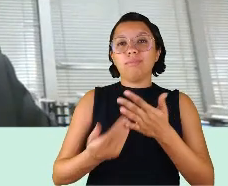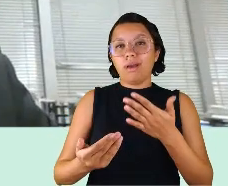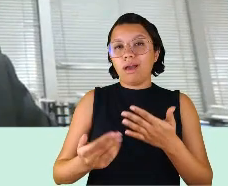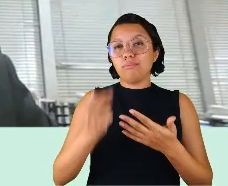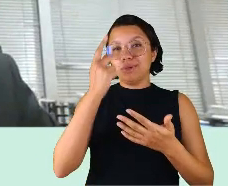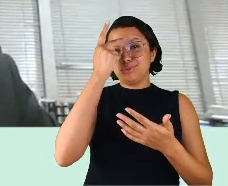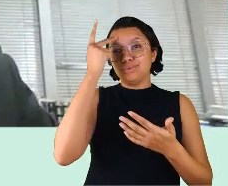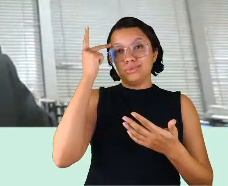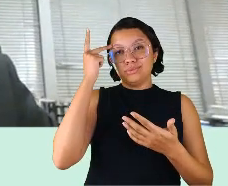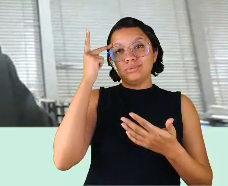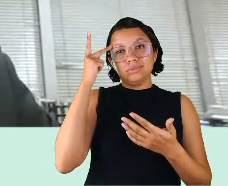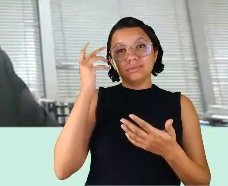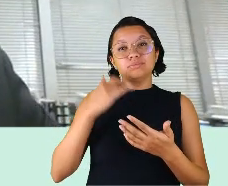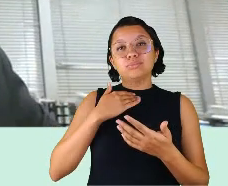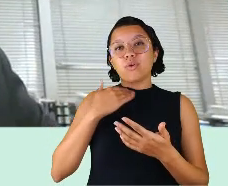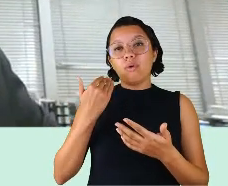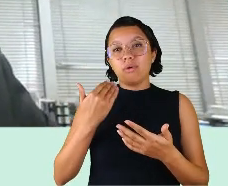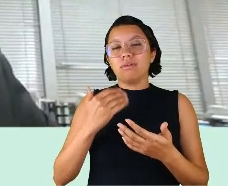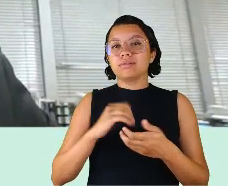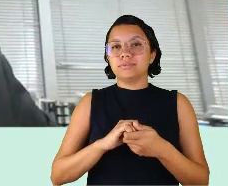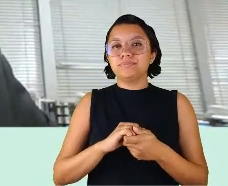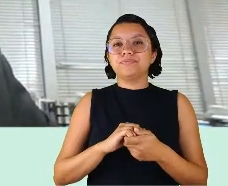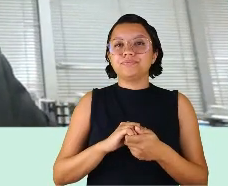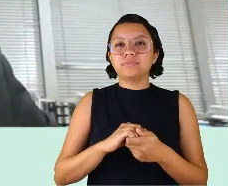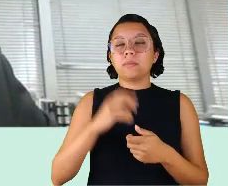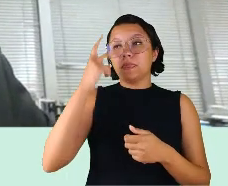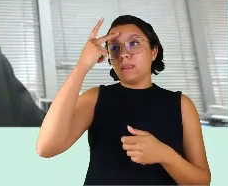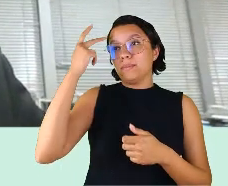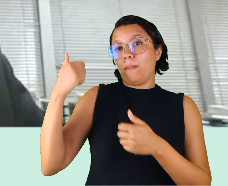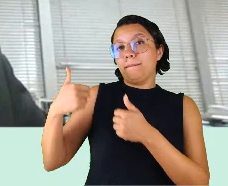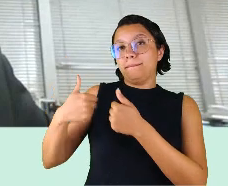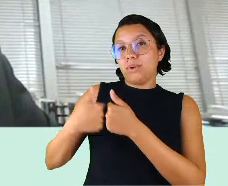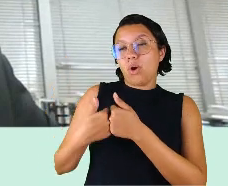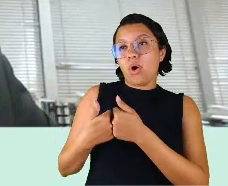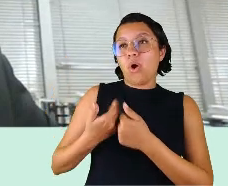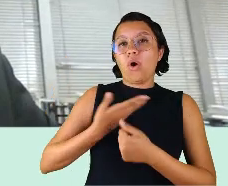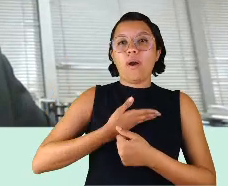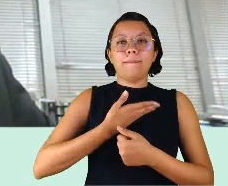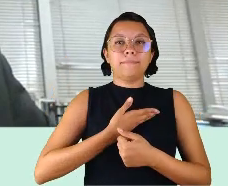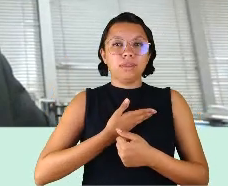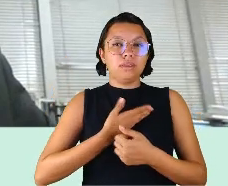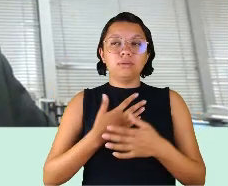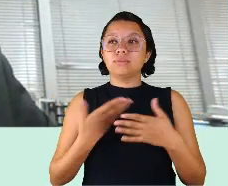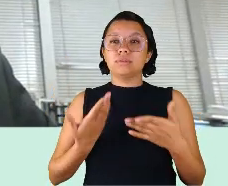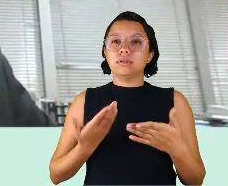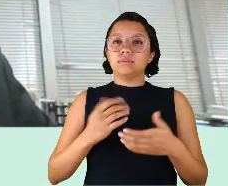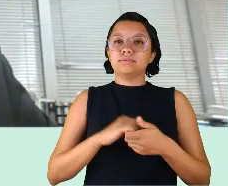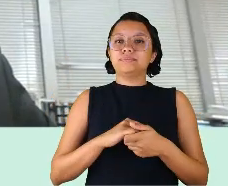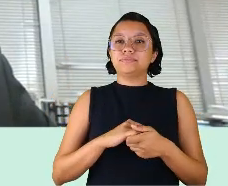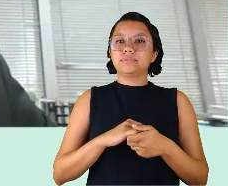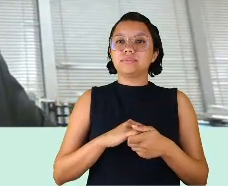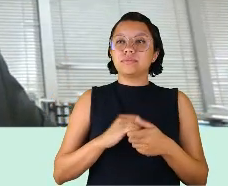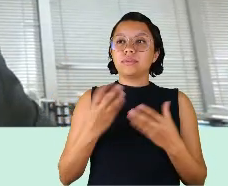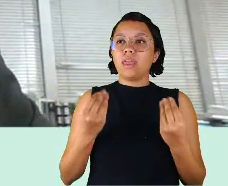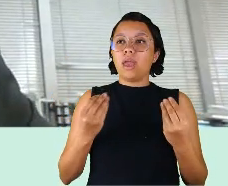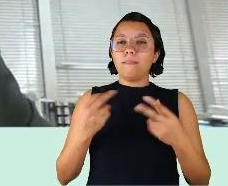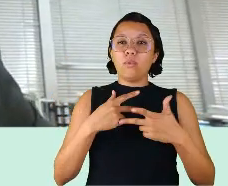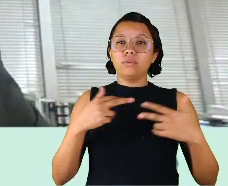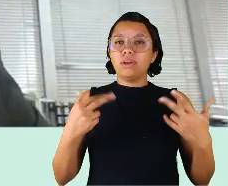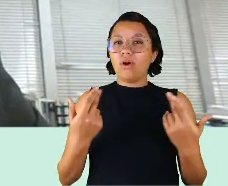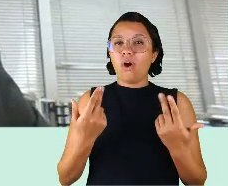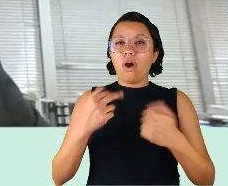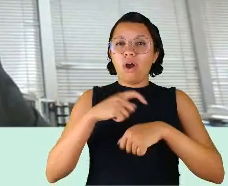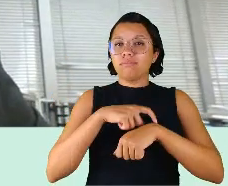né? Nós tivemos perdas, né? Pessoas próximas, amigos, tá? Então, é muita coisa ao